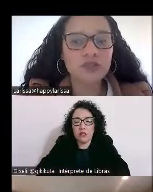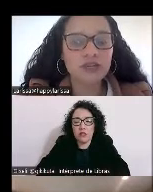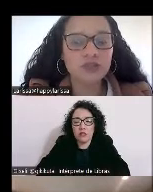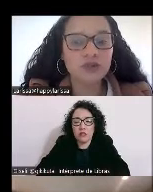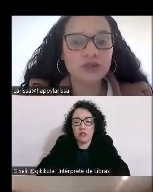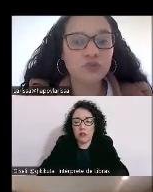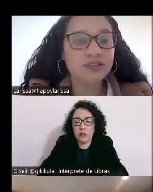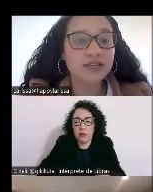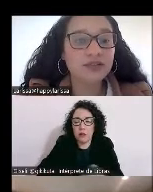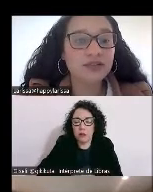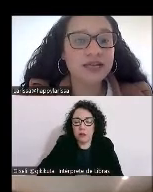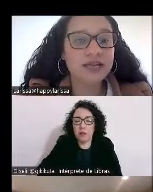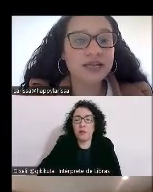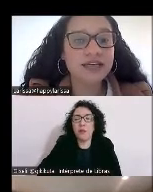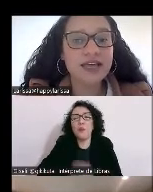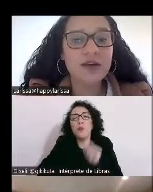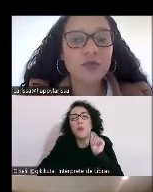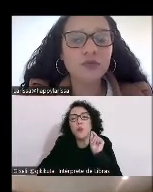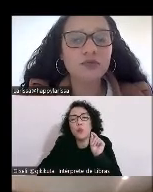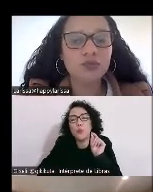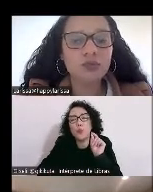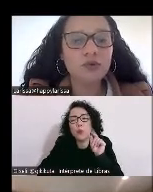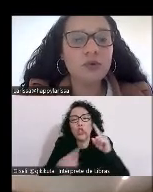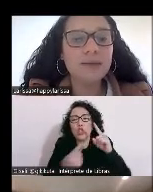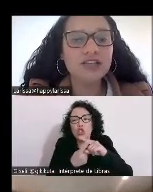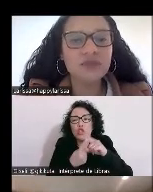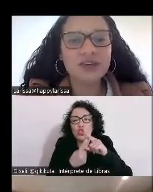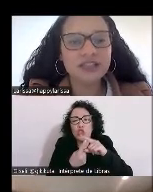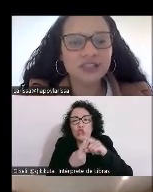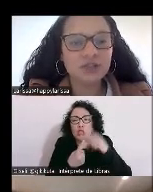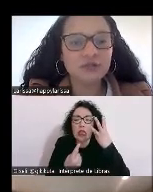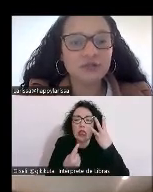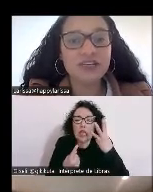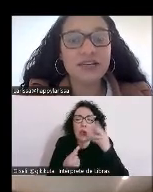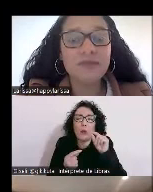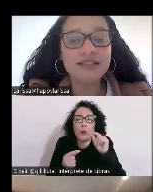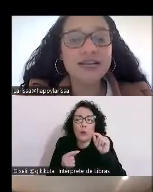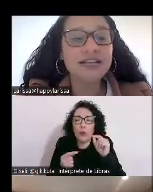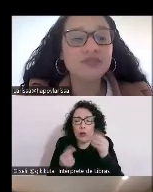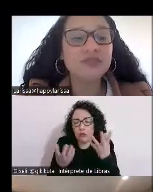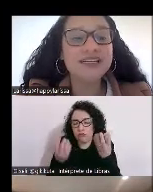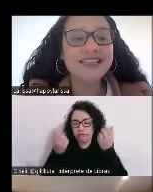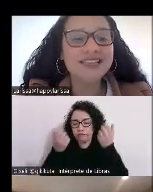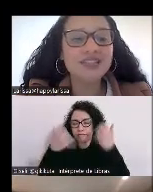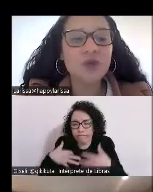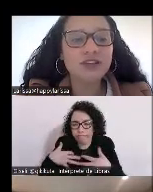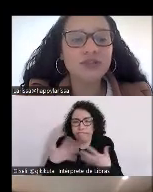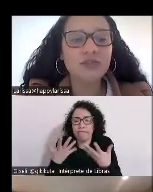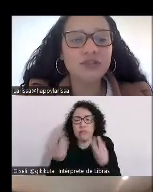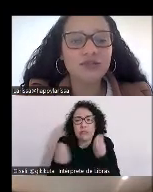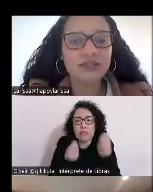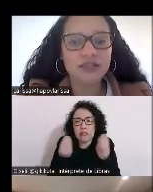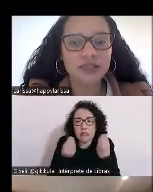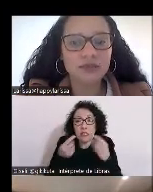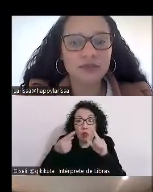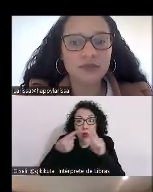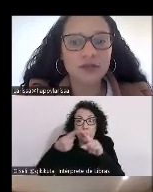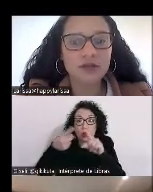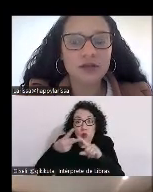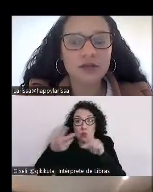tipo 3 do nosso modelo, ele é o tipo mais qualitativo e ele é baseado nesses 4 modelos